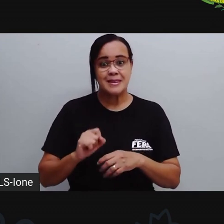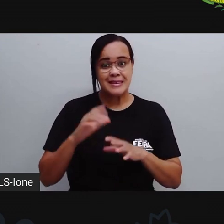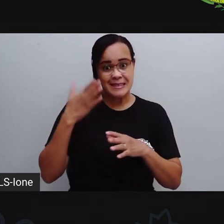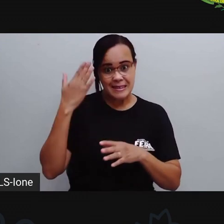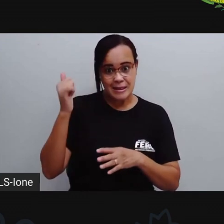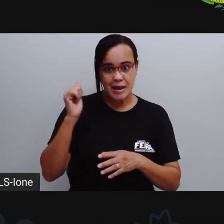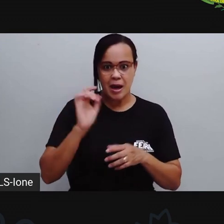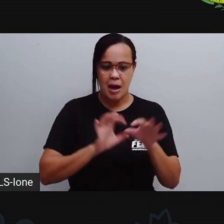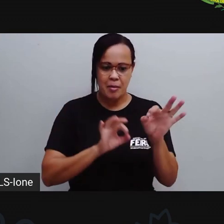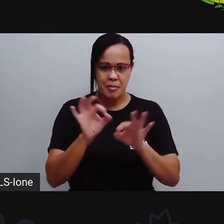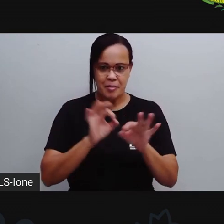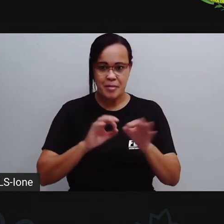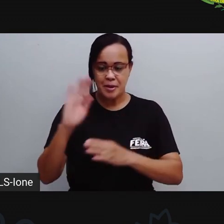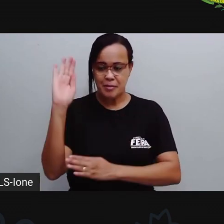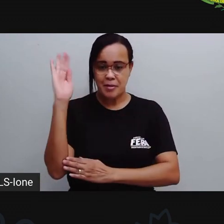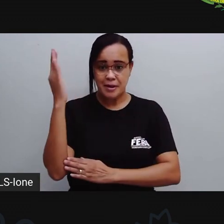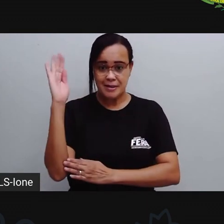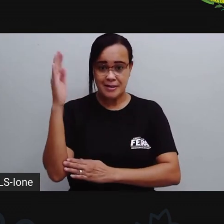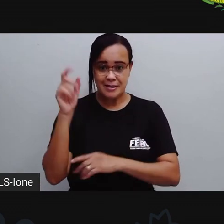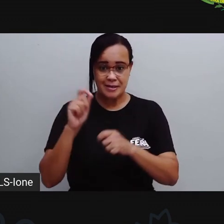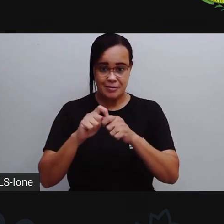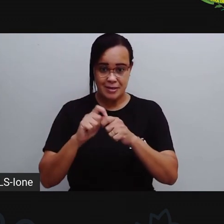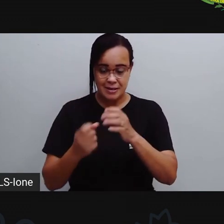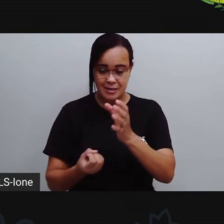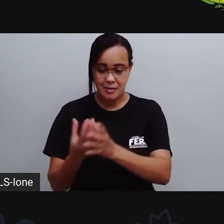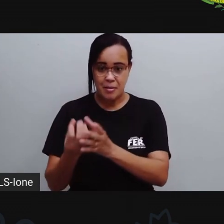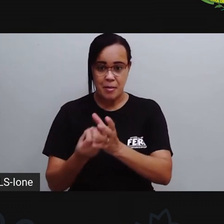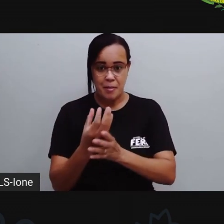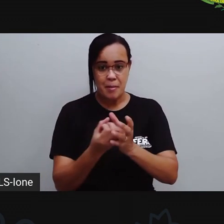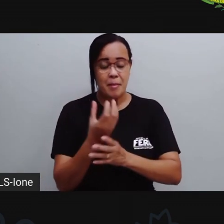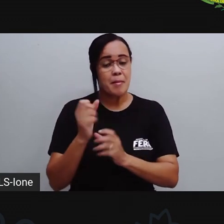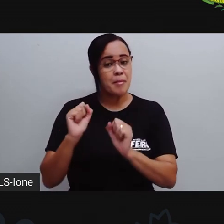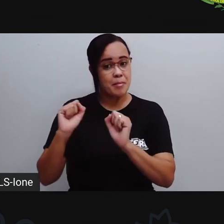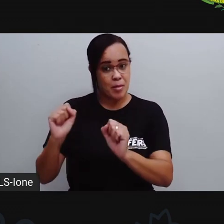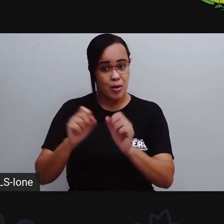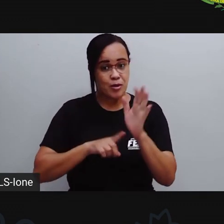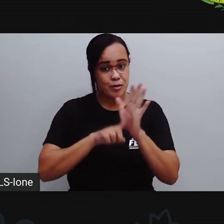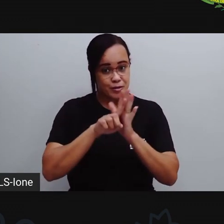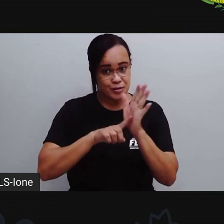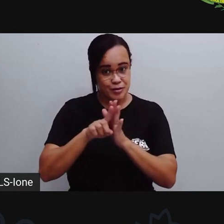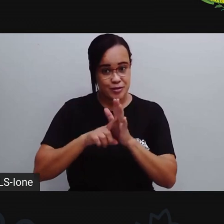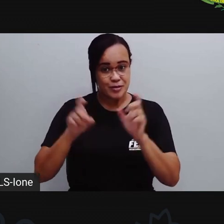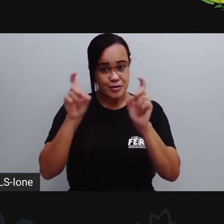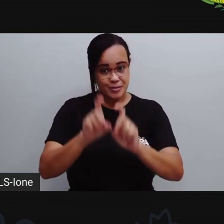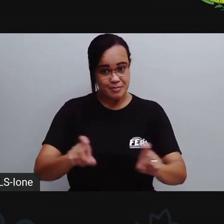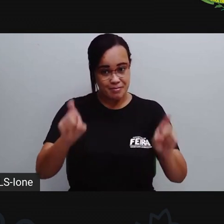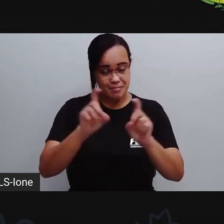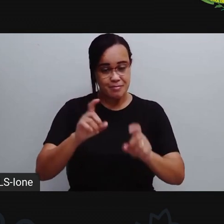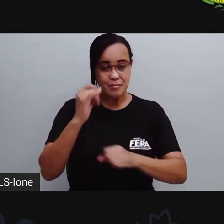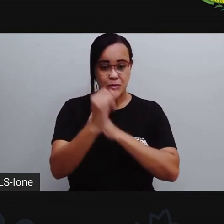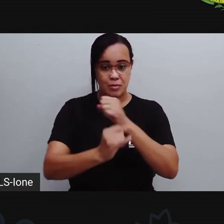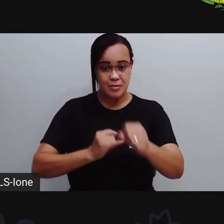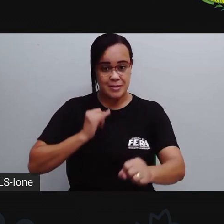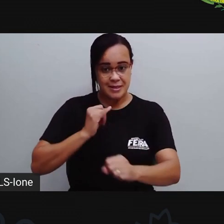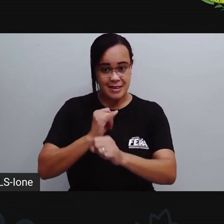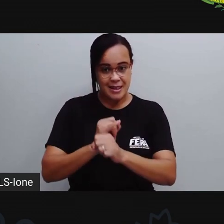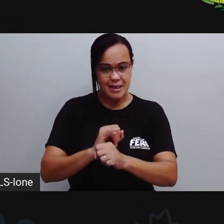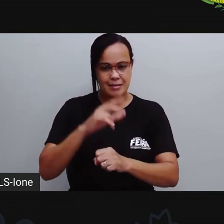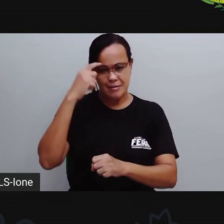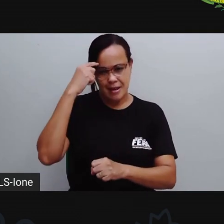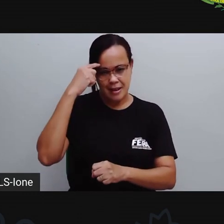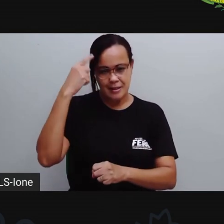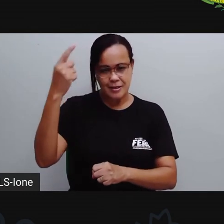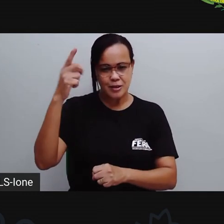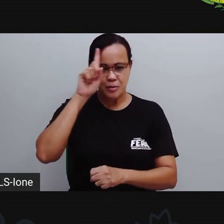com artesanato, olha só, eles podem pesquisar na internet várias dicas, né? Podem usar a criatividade aí.